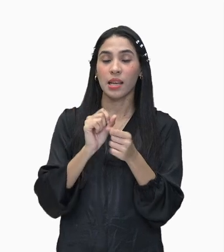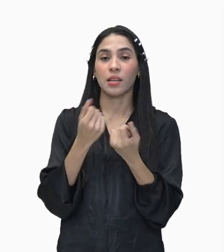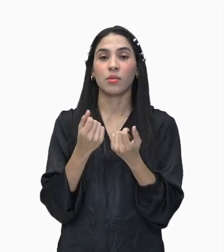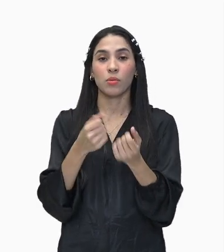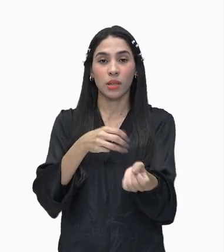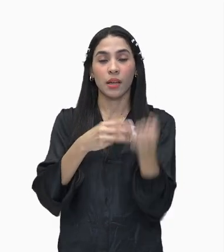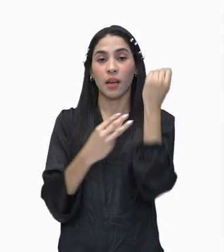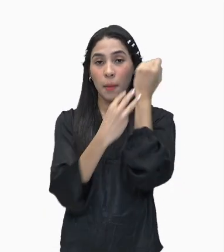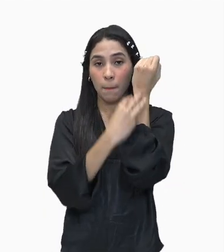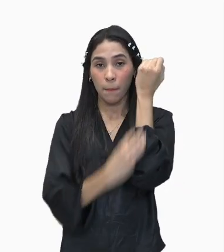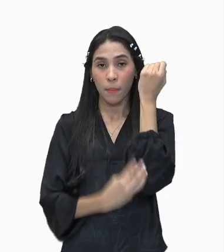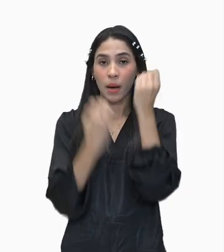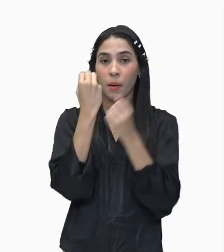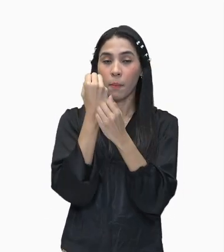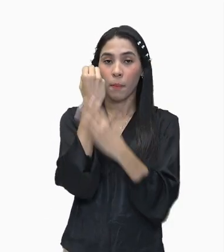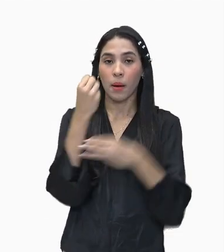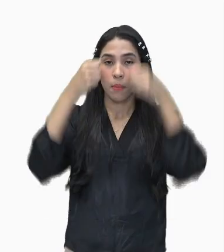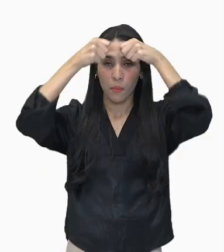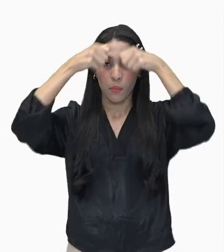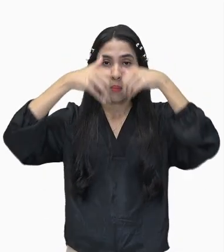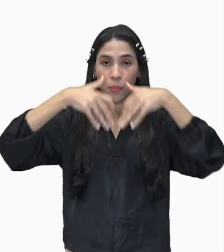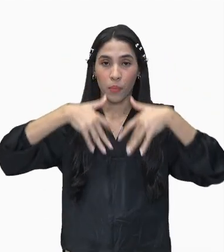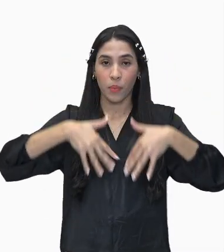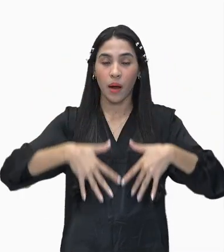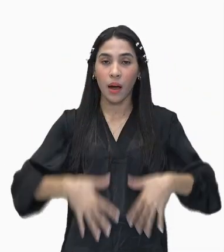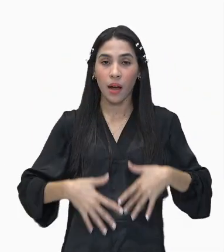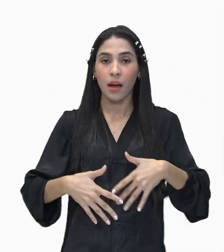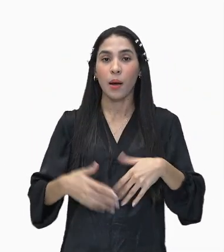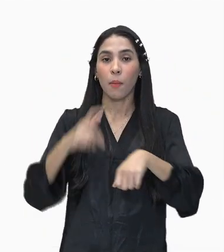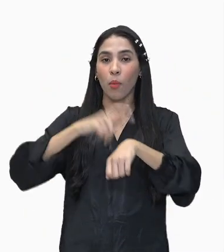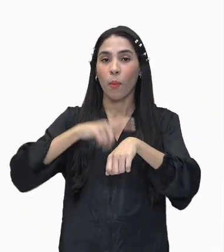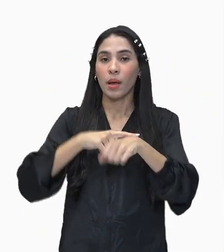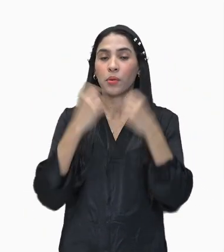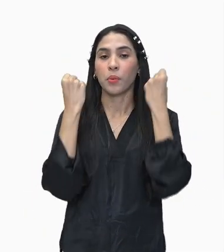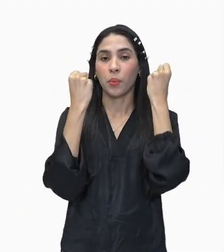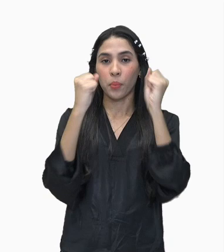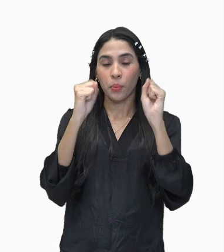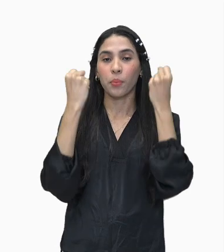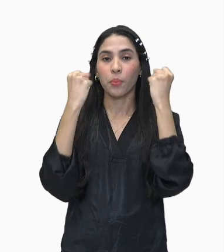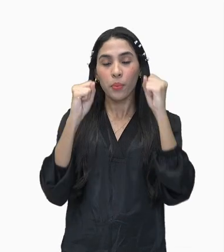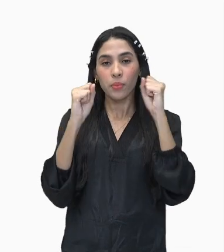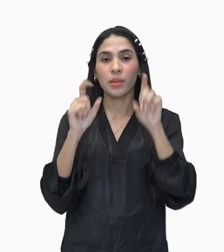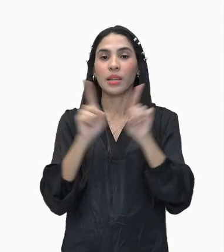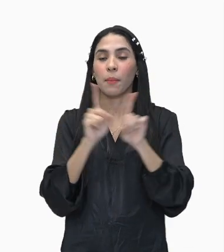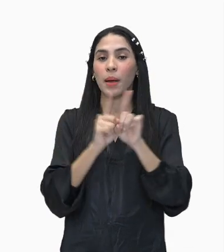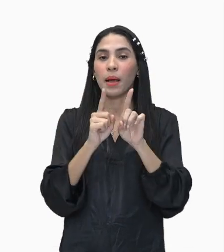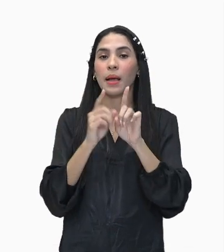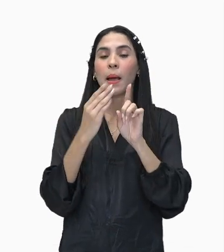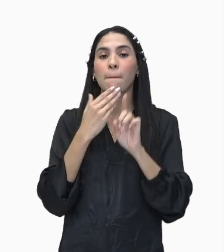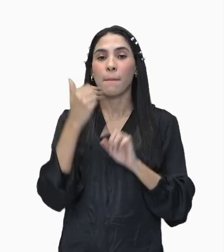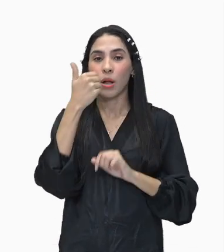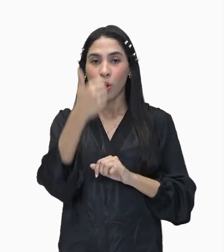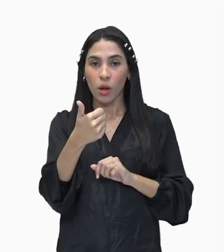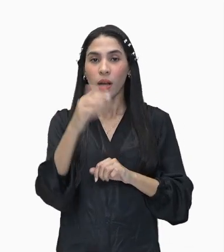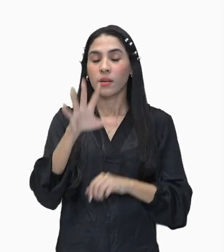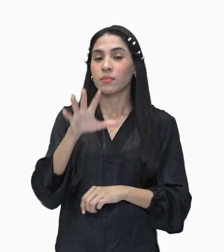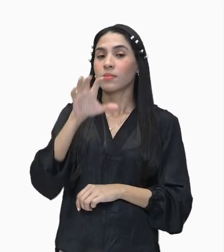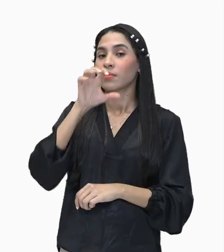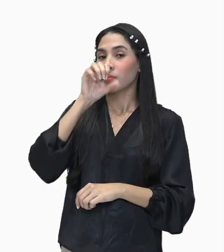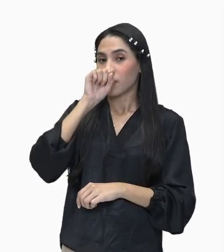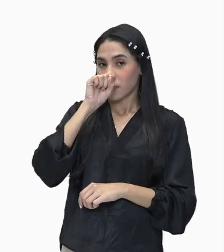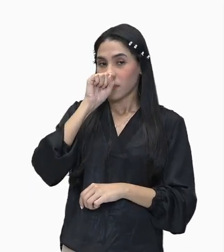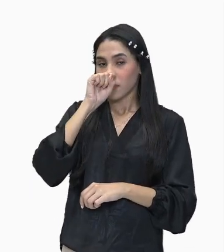vasos sanguíneos se dilatem durante o exercício. E com isso vai melhorar a absorção de oxigênio